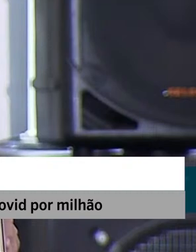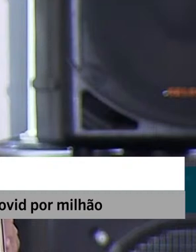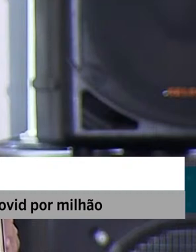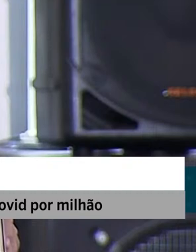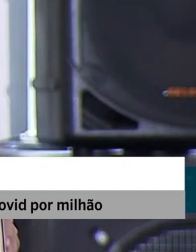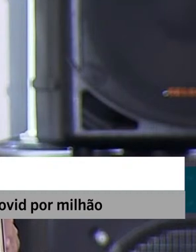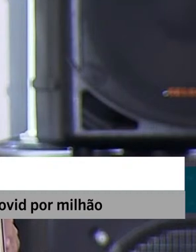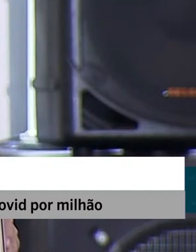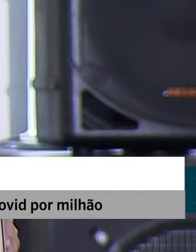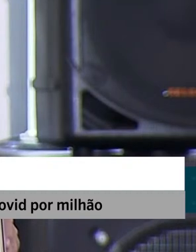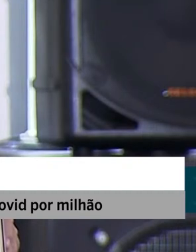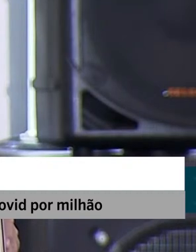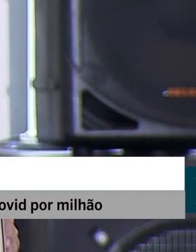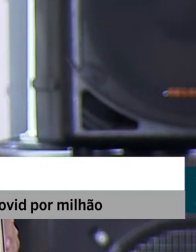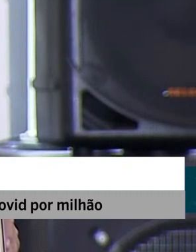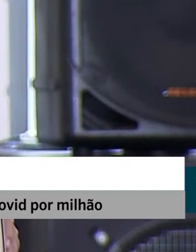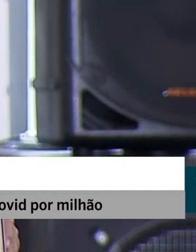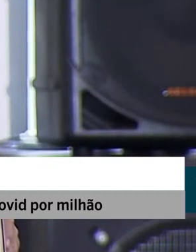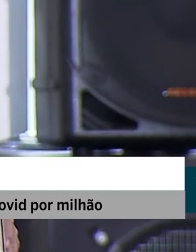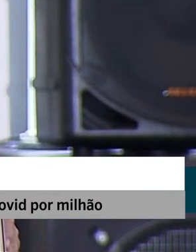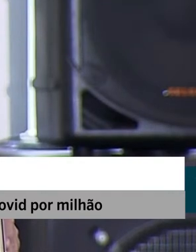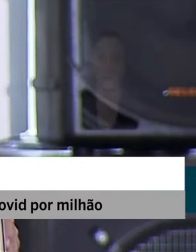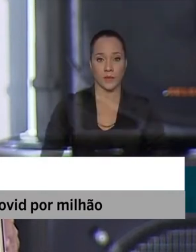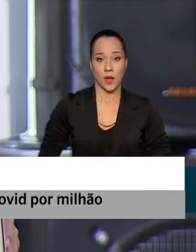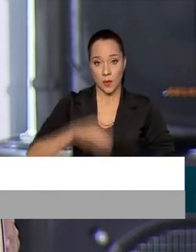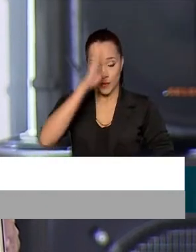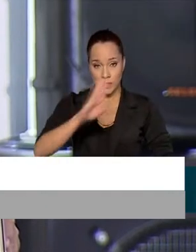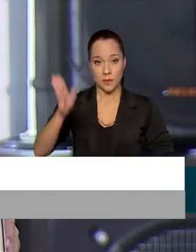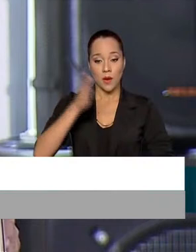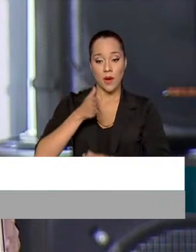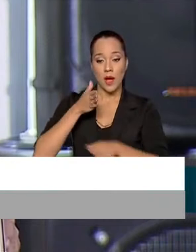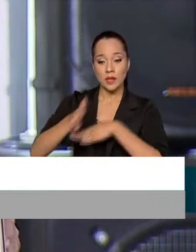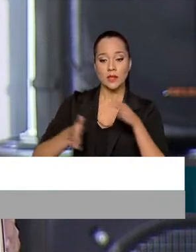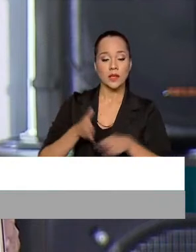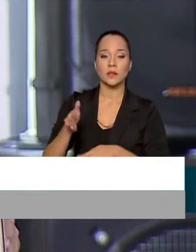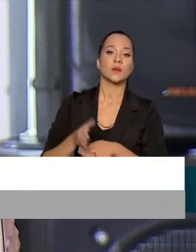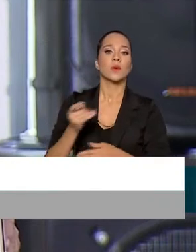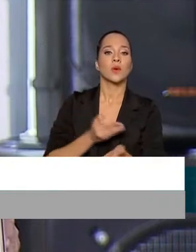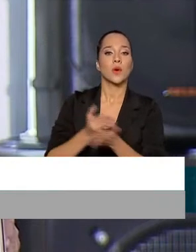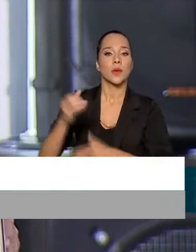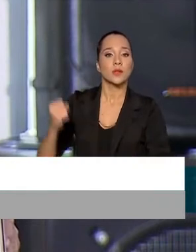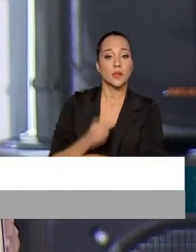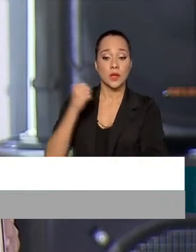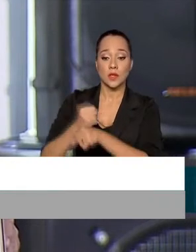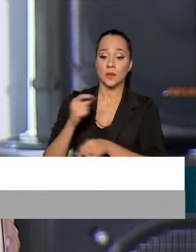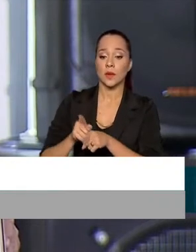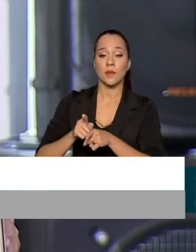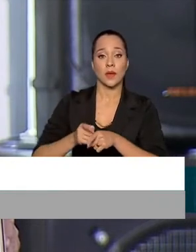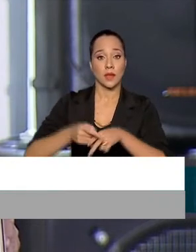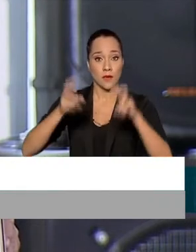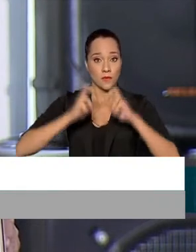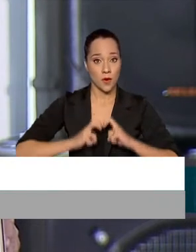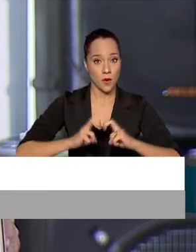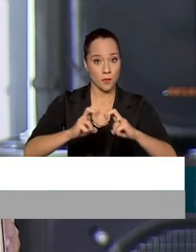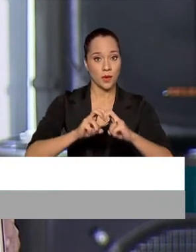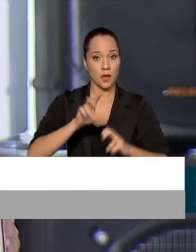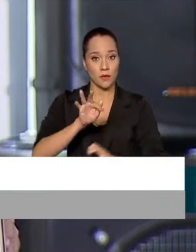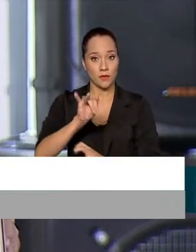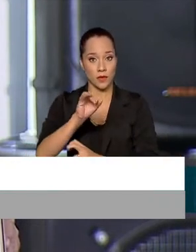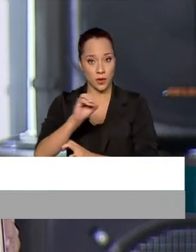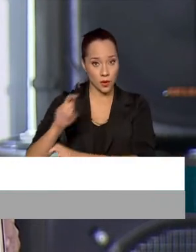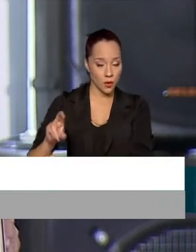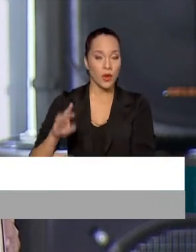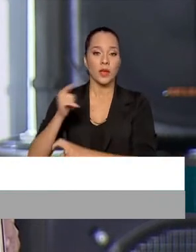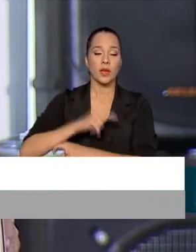de acesso ao sul do estado e ao porto do Rio Grande. O início de obras de implantação da ferrovia FIOL,